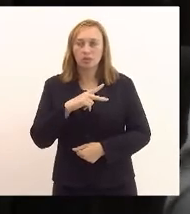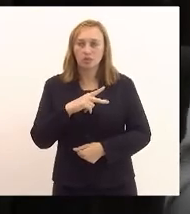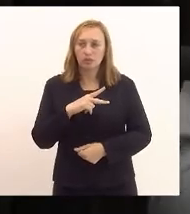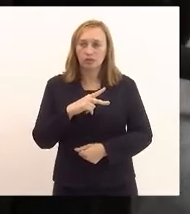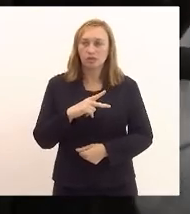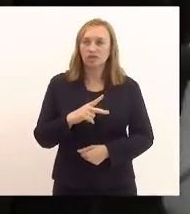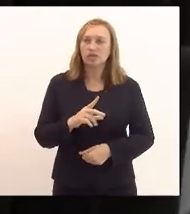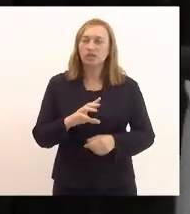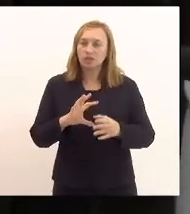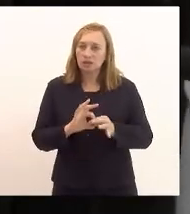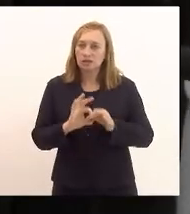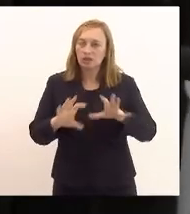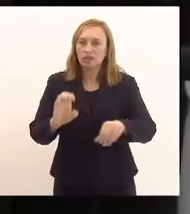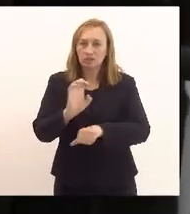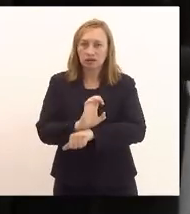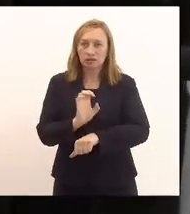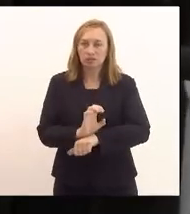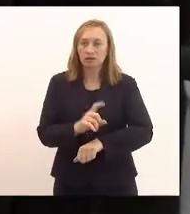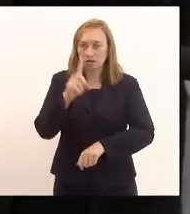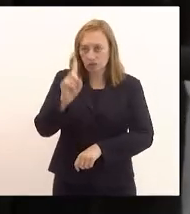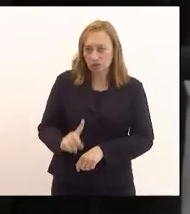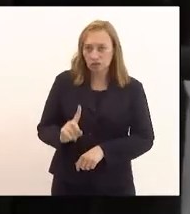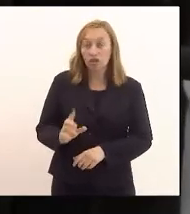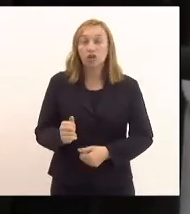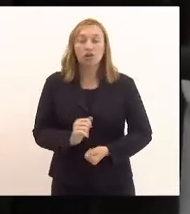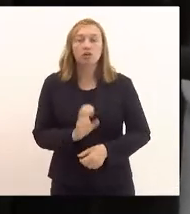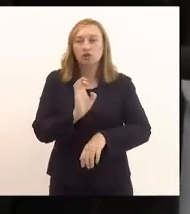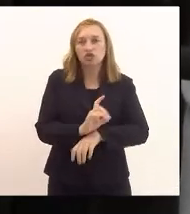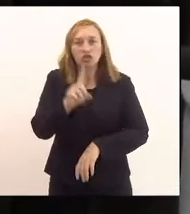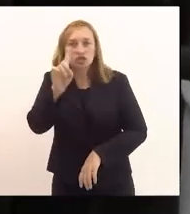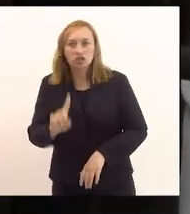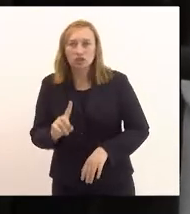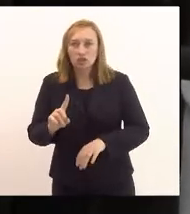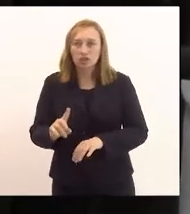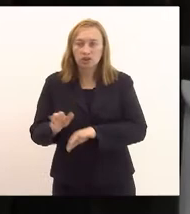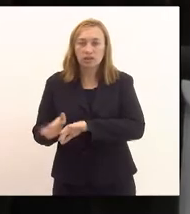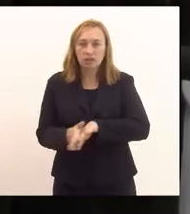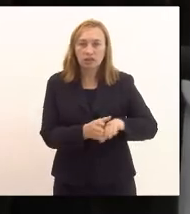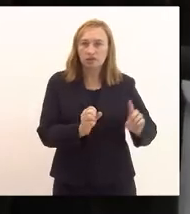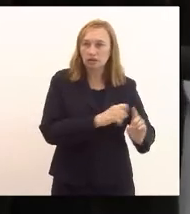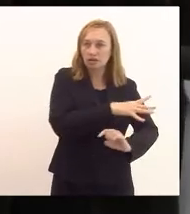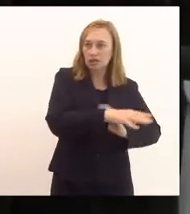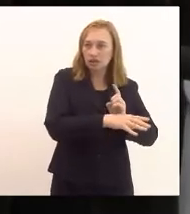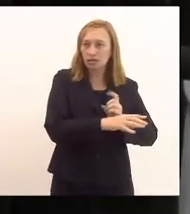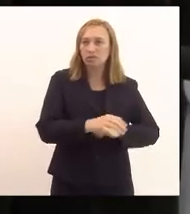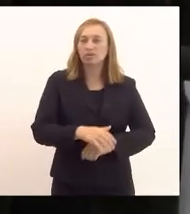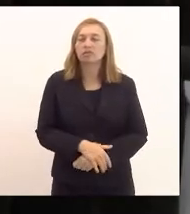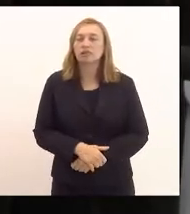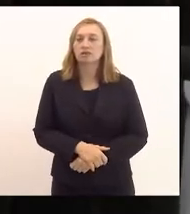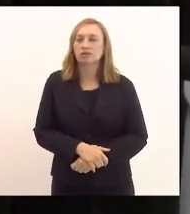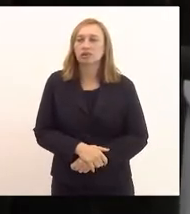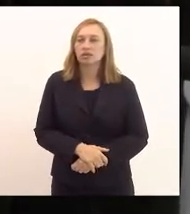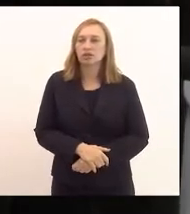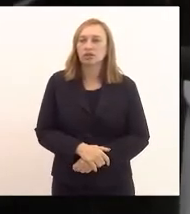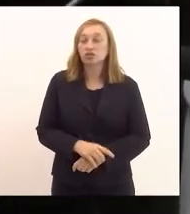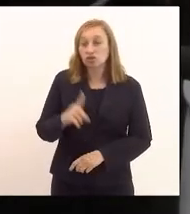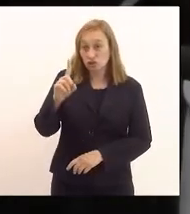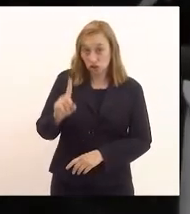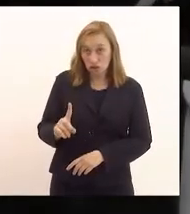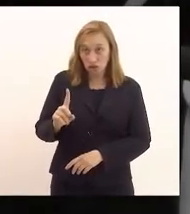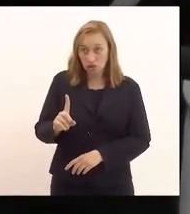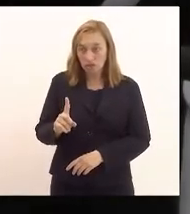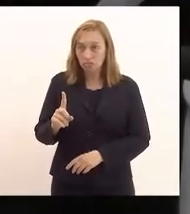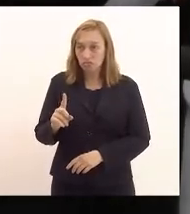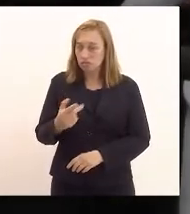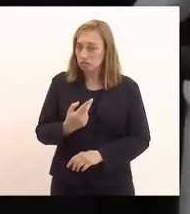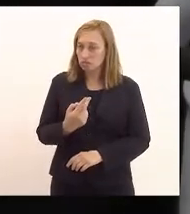estado social e democrático de direito no estado de direito que deixasse de lado social talvez nem de direito para pagamento